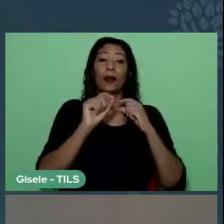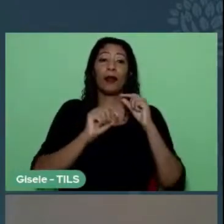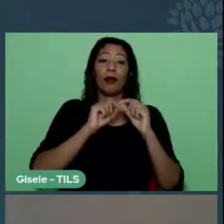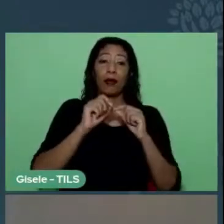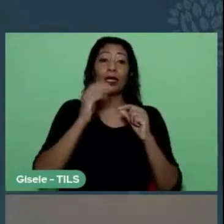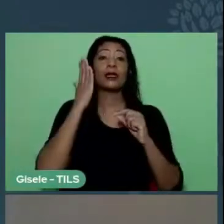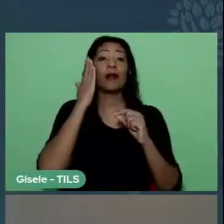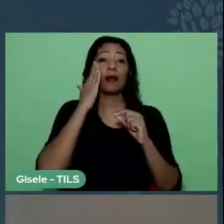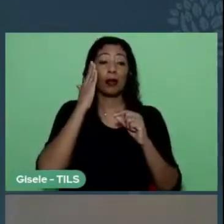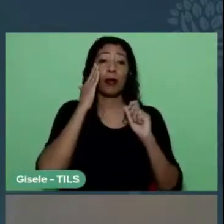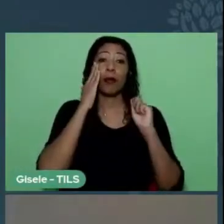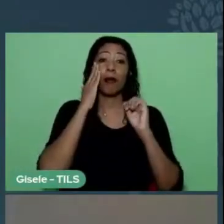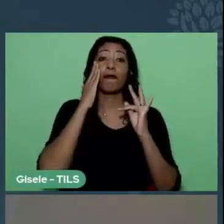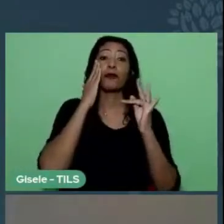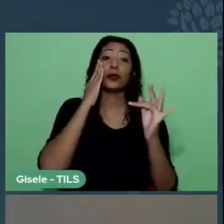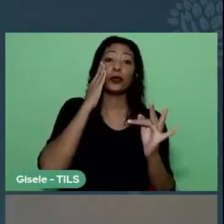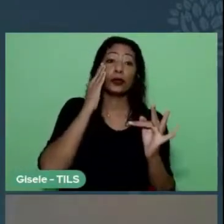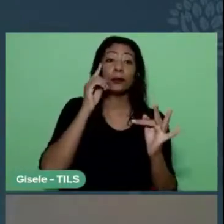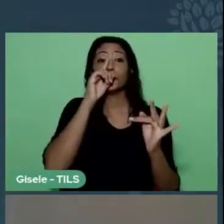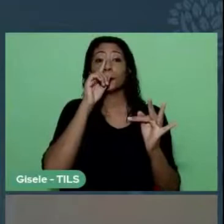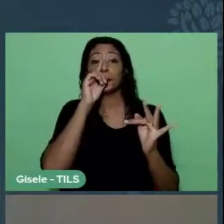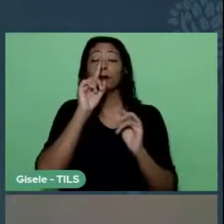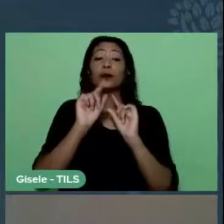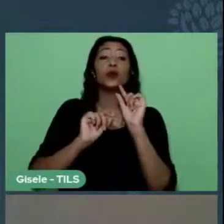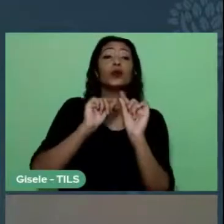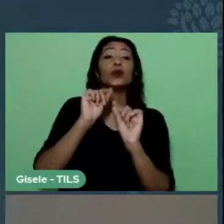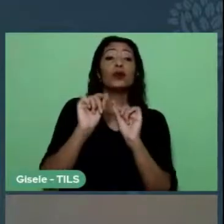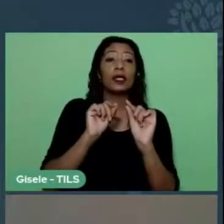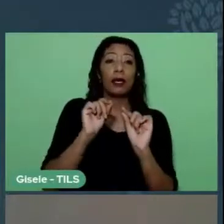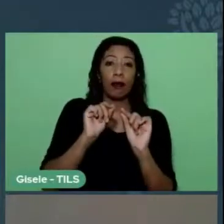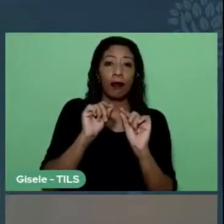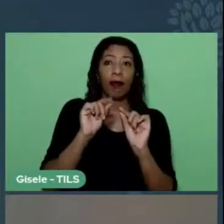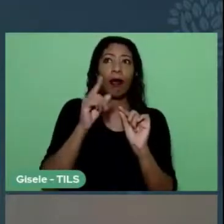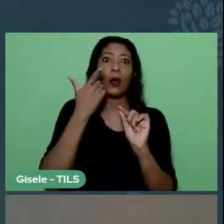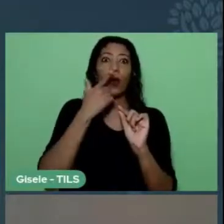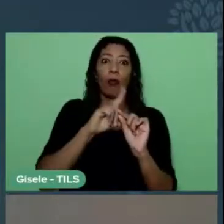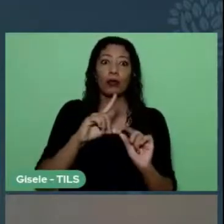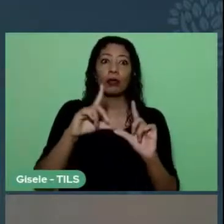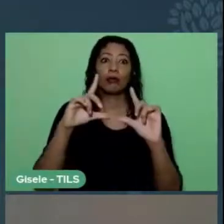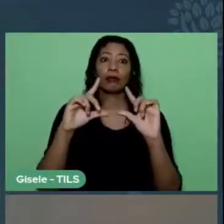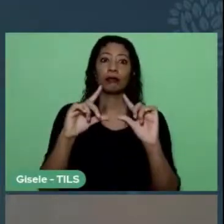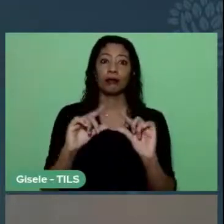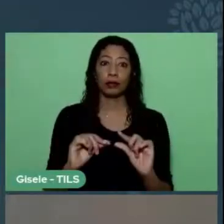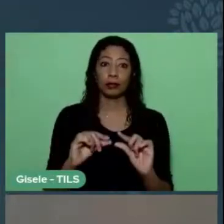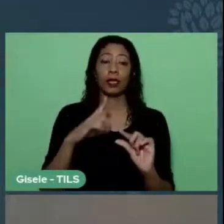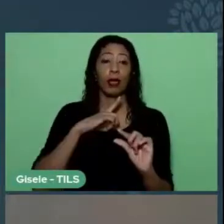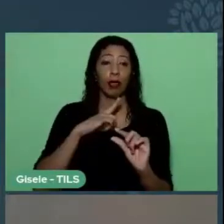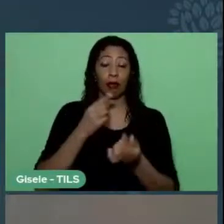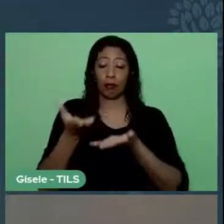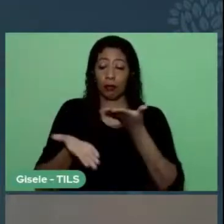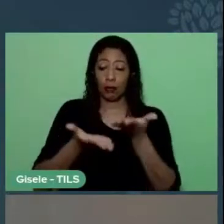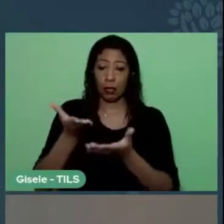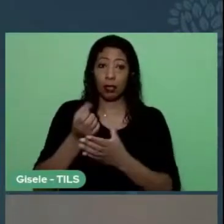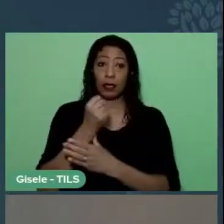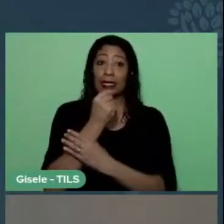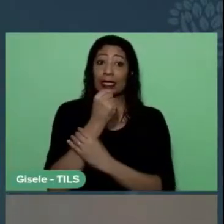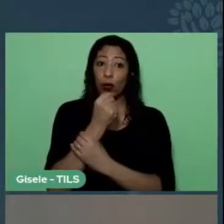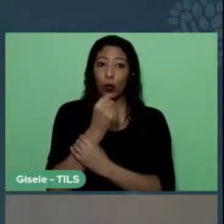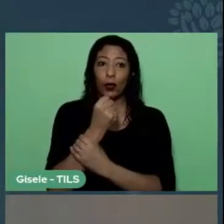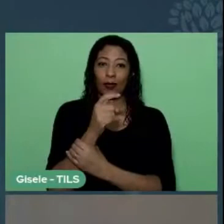riscos que isso podem ter a longo prazo para minimizar qualquer complicação e manter o tratamento seguro que o paciente deve usar a longo